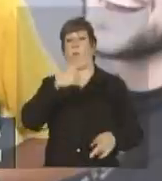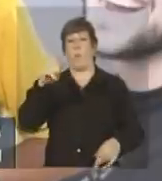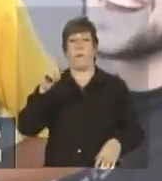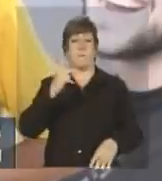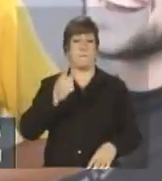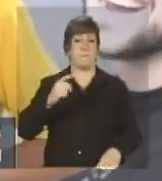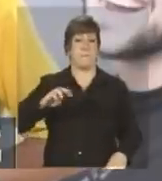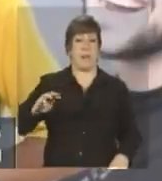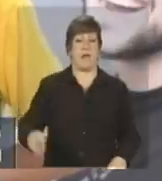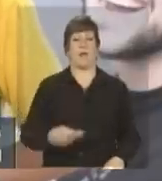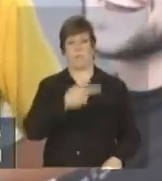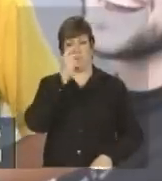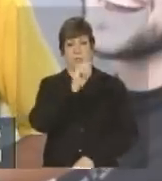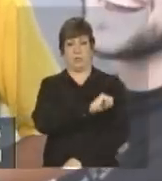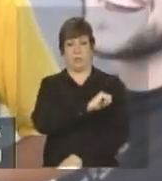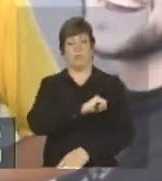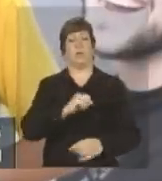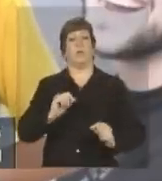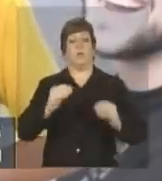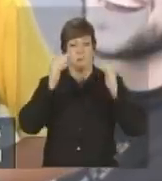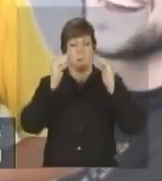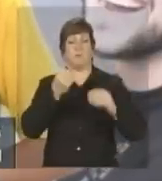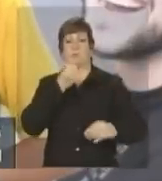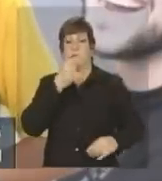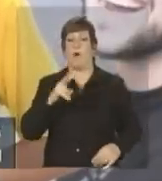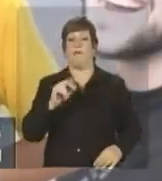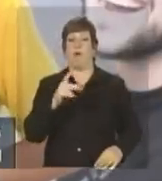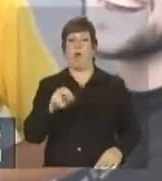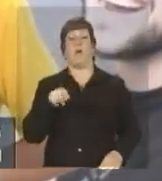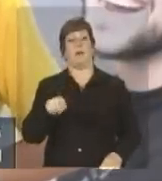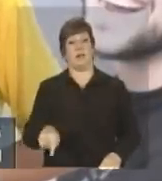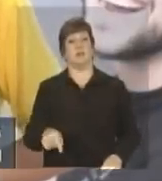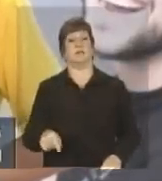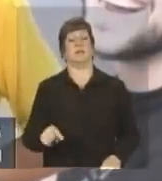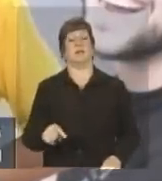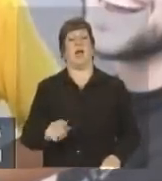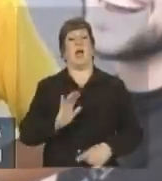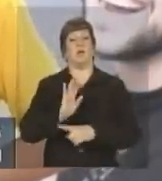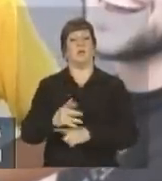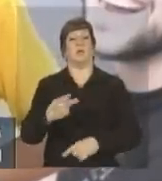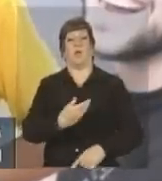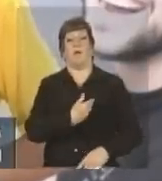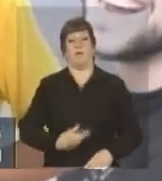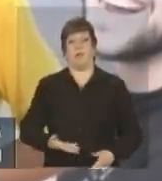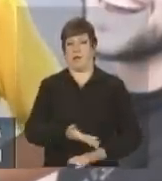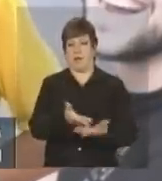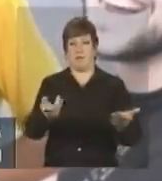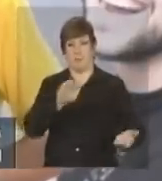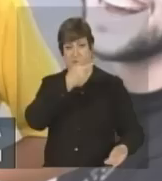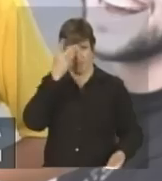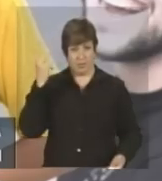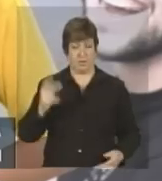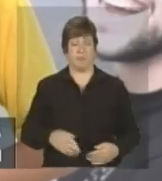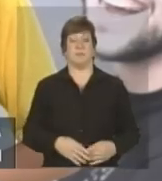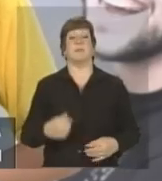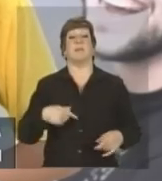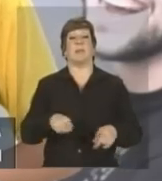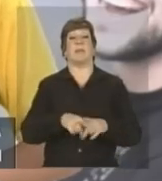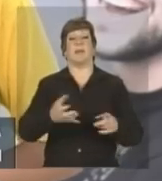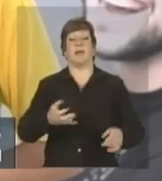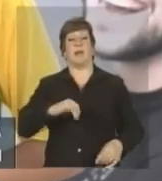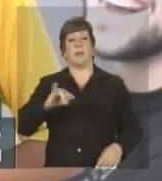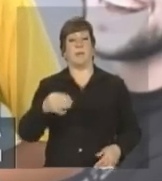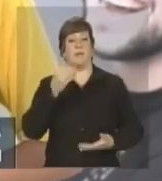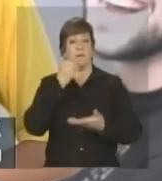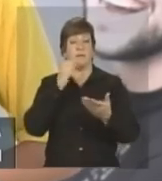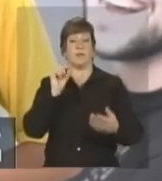valer esse investimento que o Brasil fez nas suas pessoas. E queria atestar, na presença também de outros ministros, aproveitando para comentar